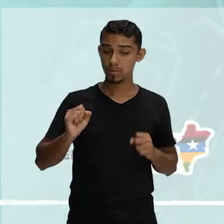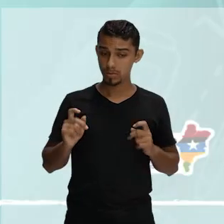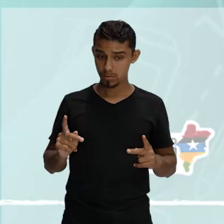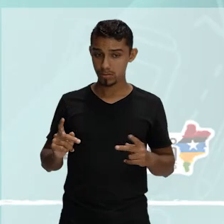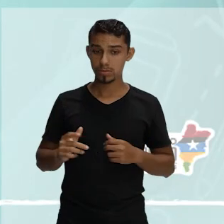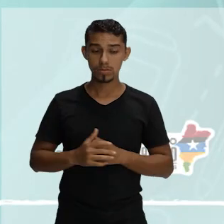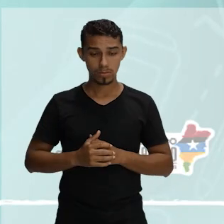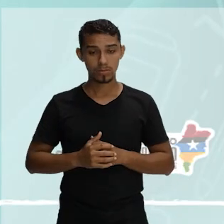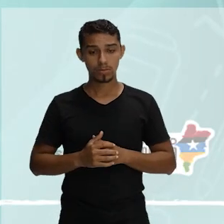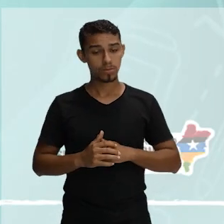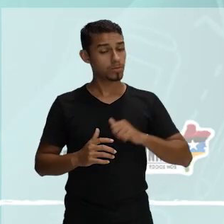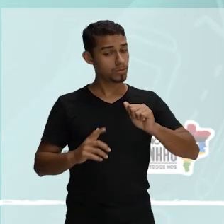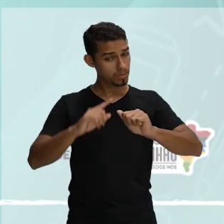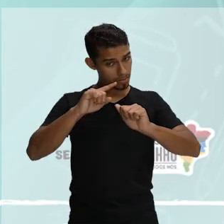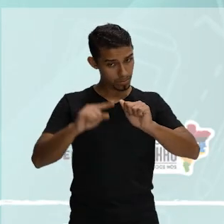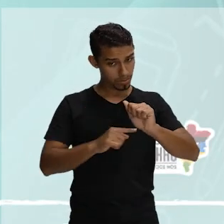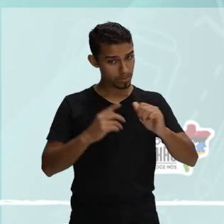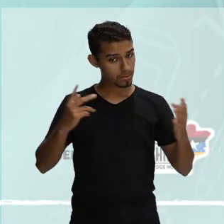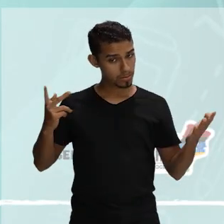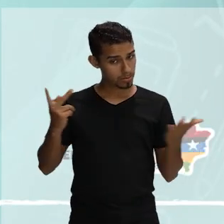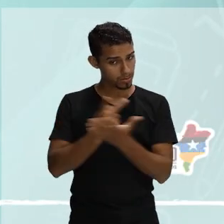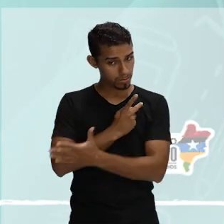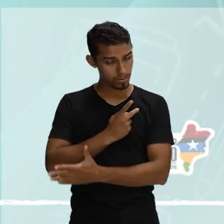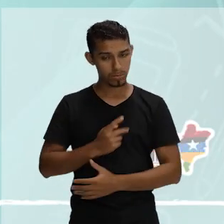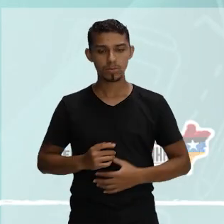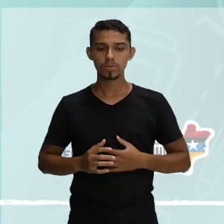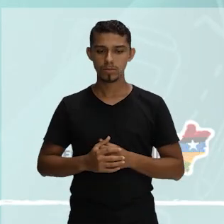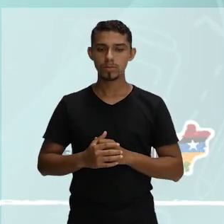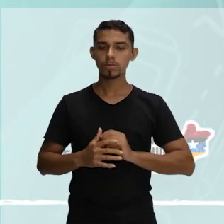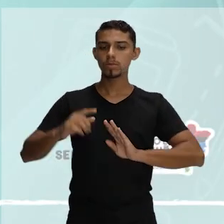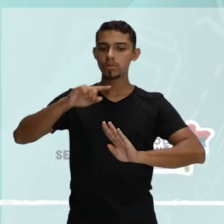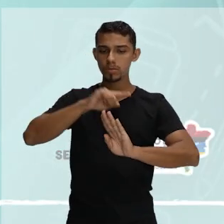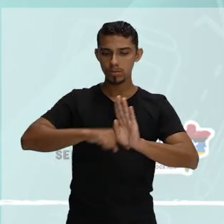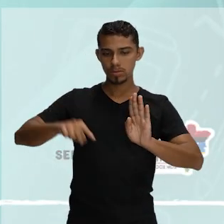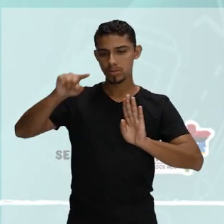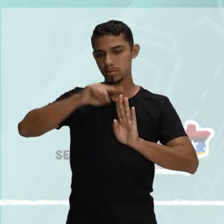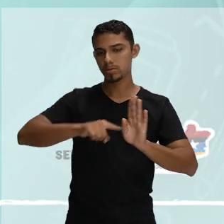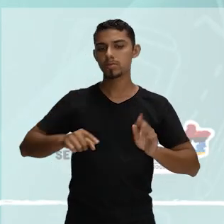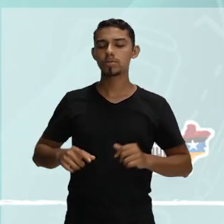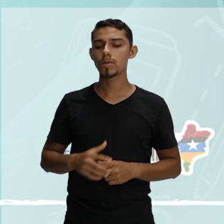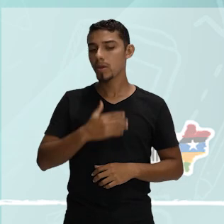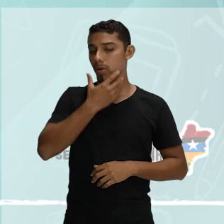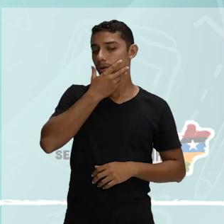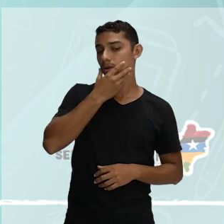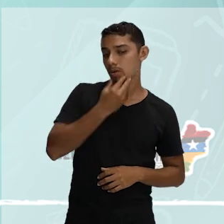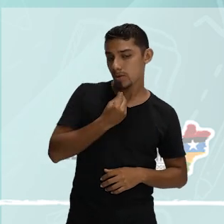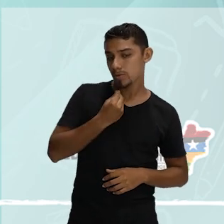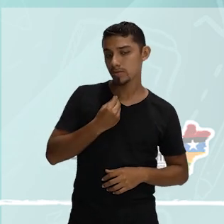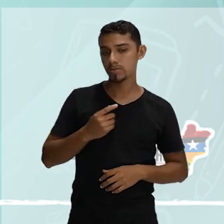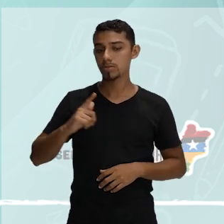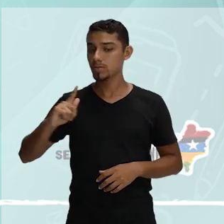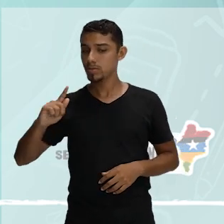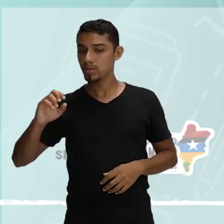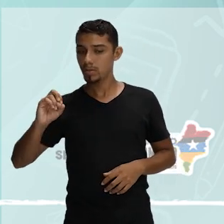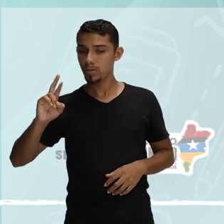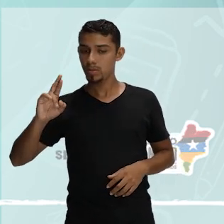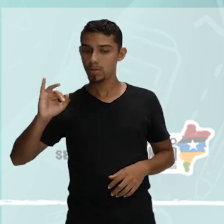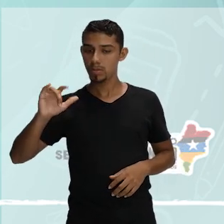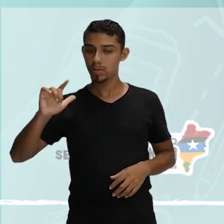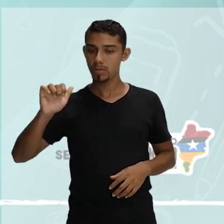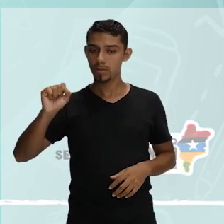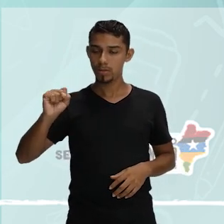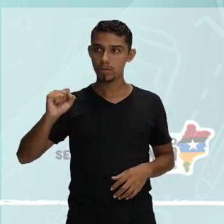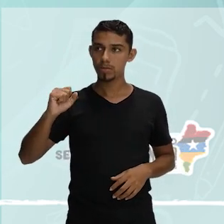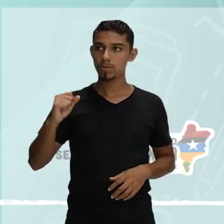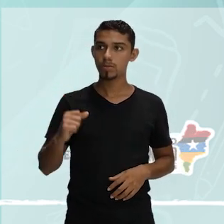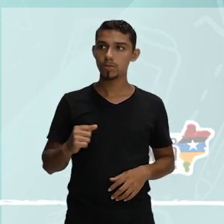Então, a letra A está incorreta. A letra B. Homens, gorilas, né? Vamos